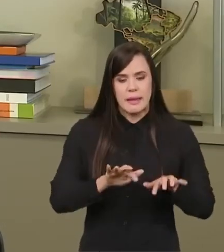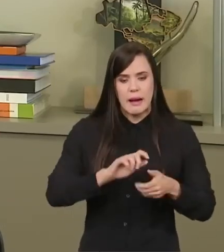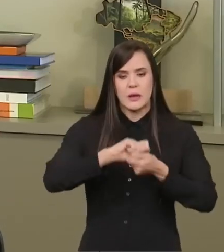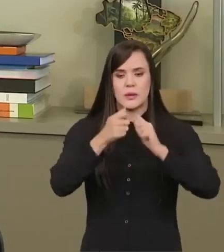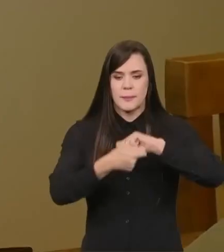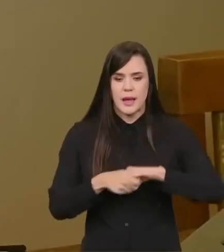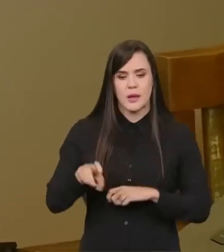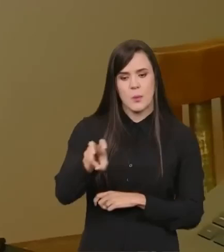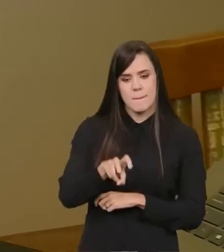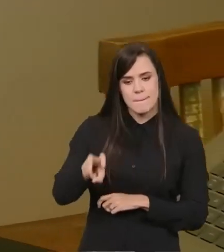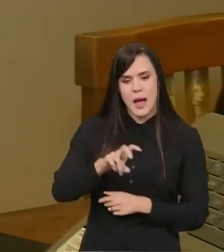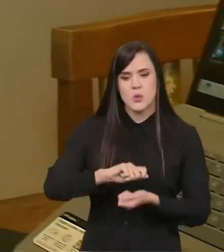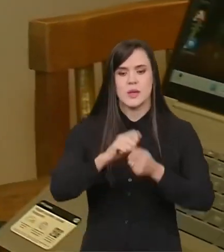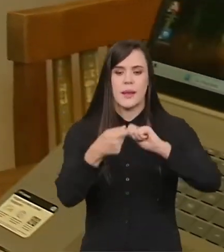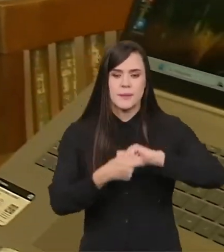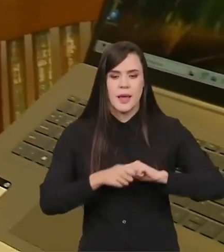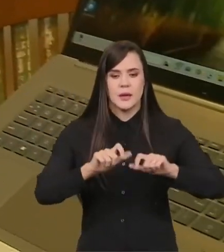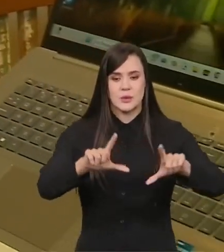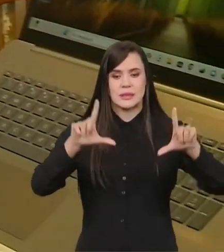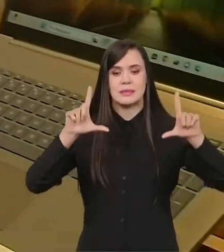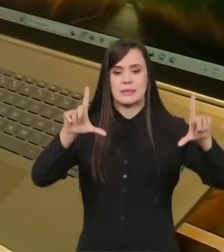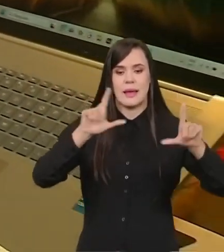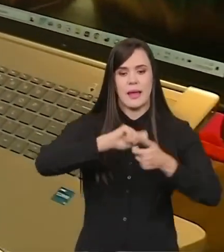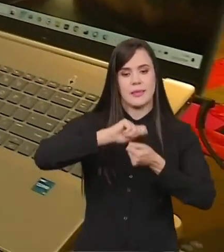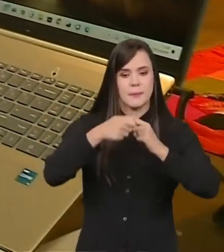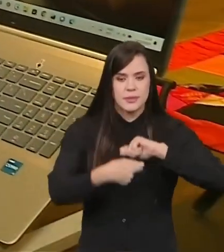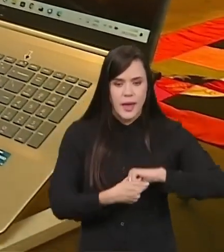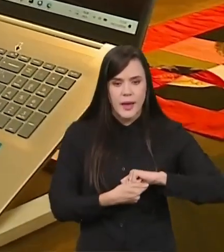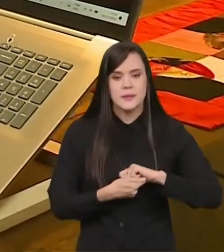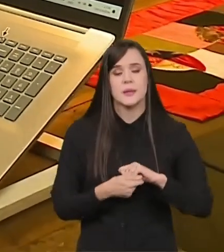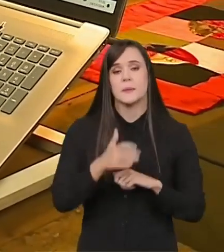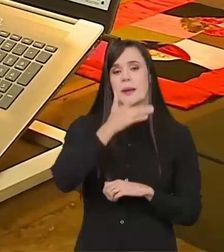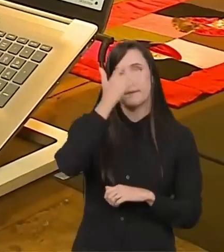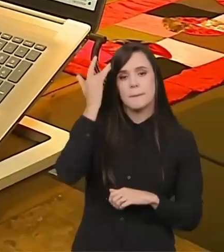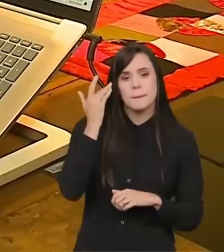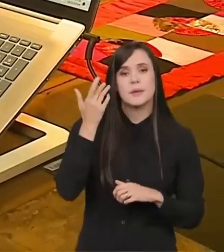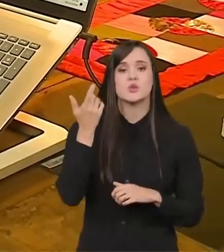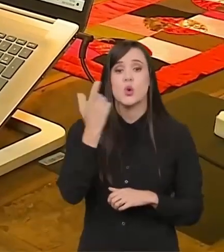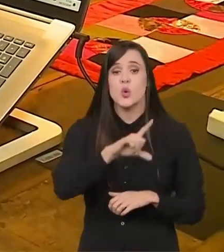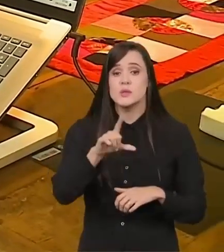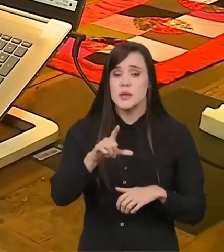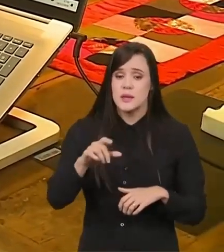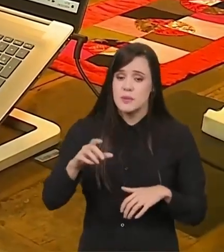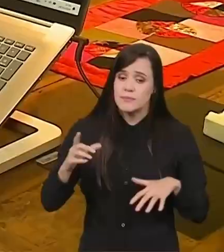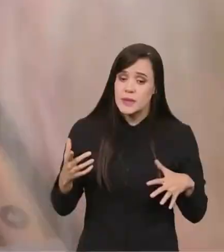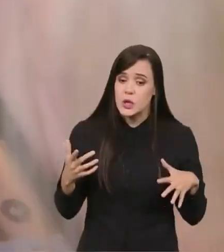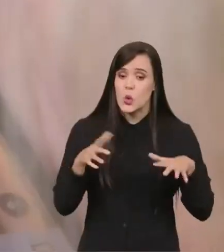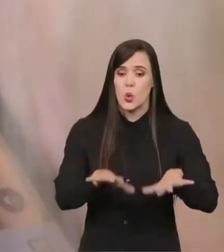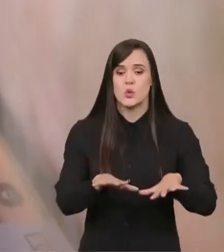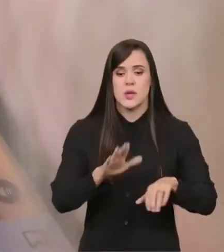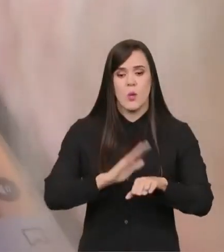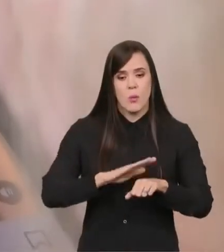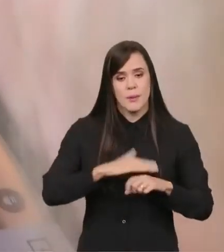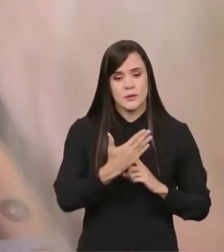adaptados, mouses adaptados, telas adaptadas, enfim, para que essas pessoas possam ser incluídas. Na medida em que as